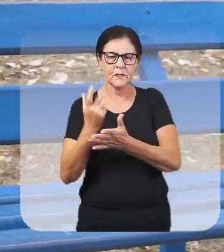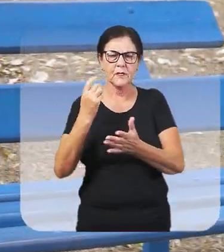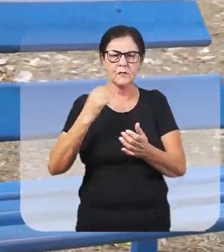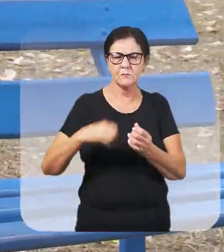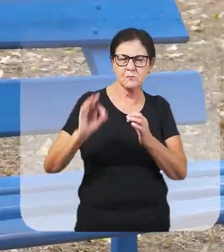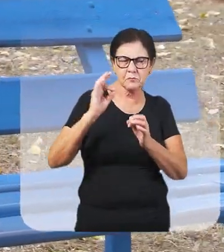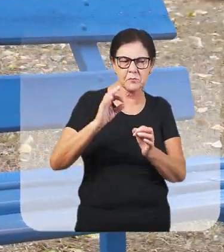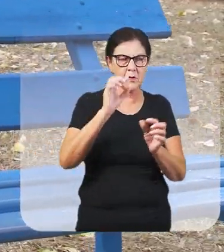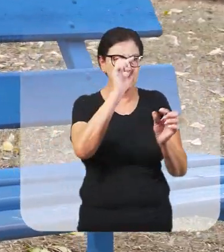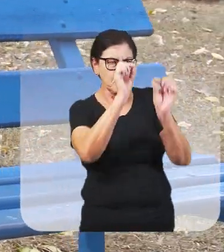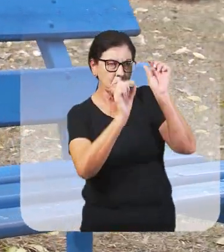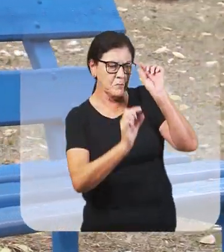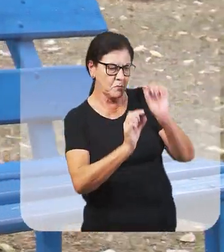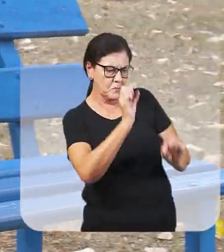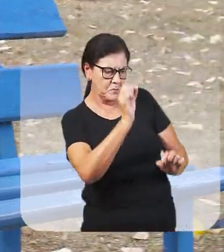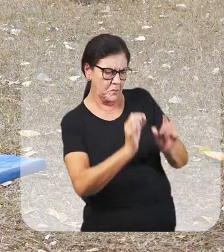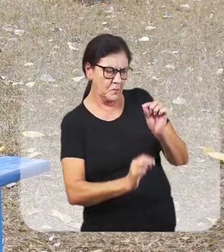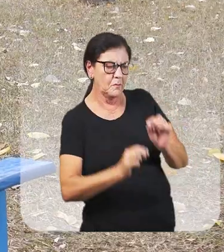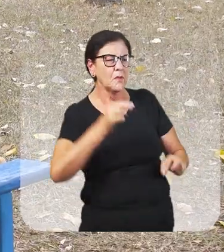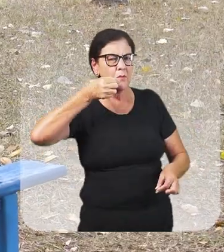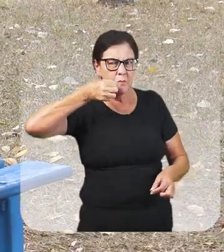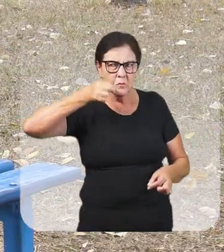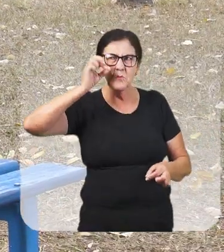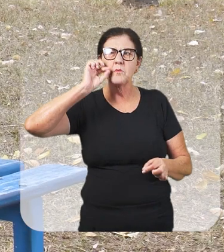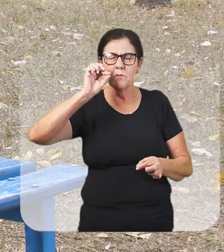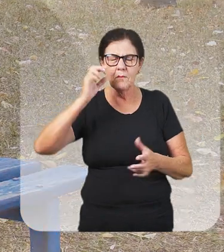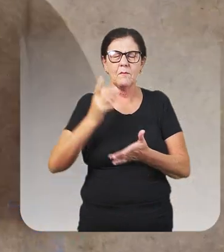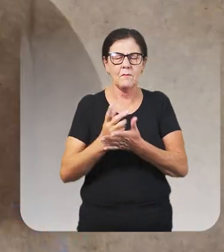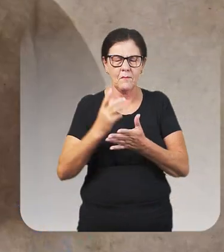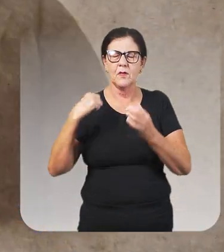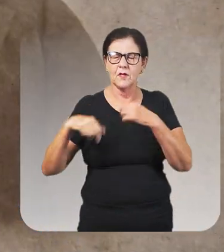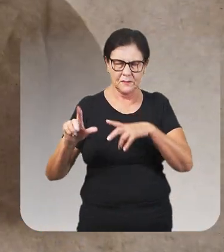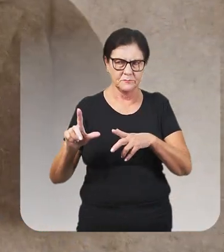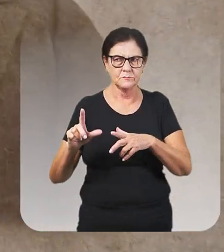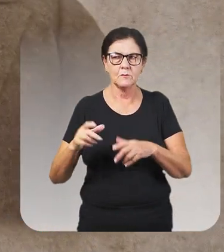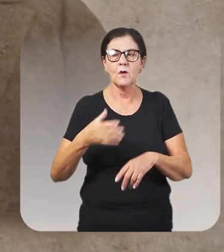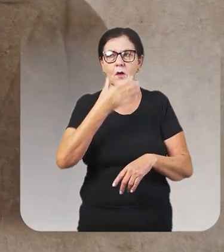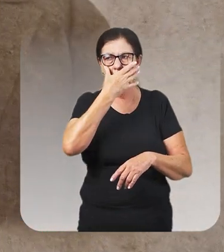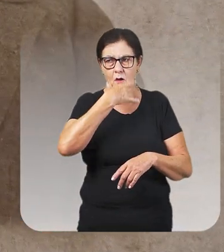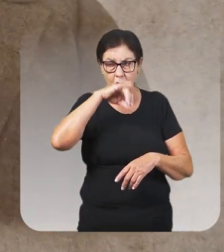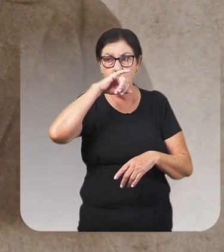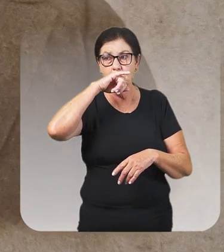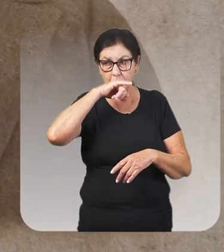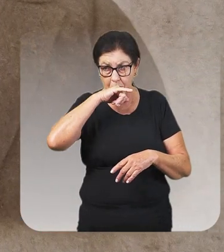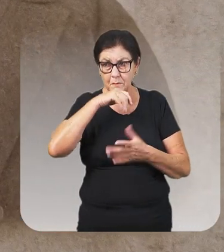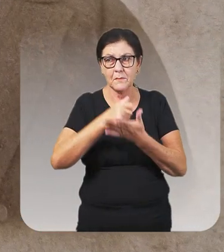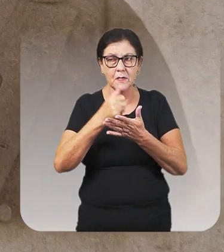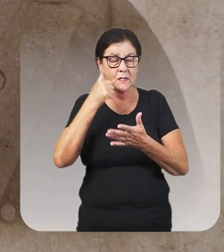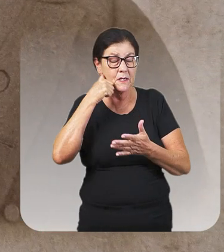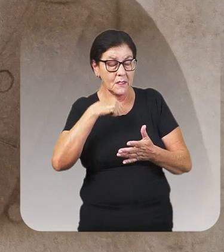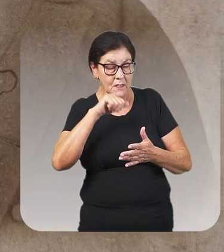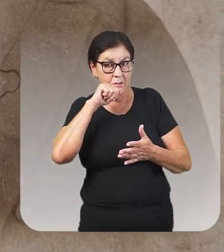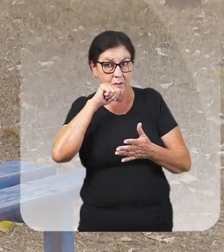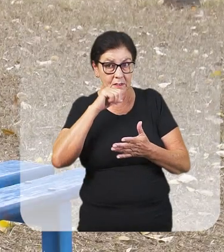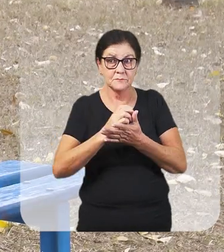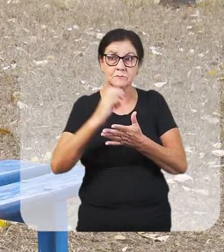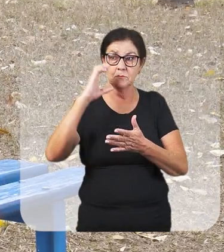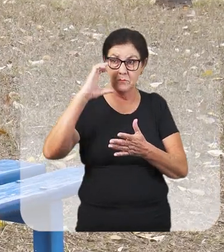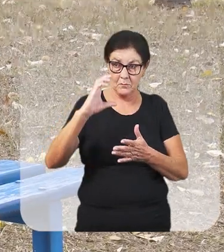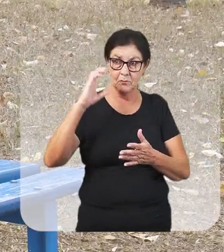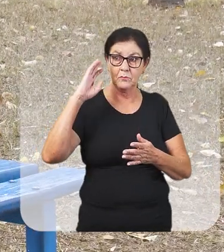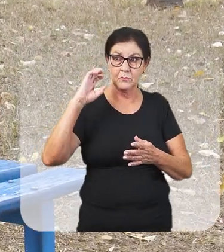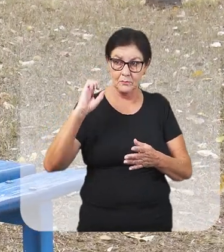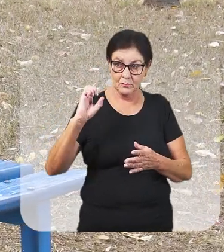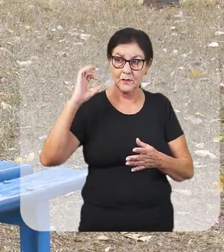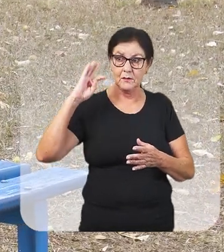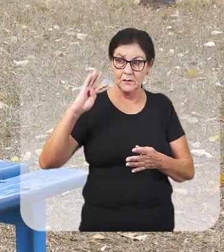que Newton Prado nasceu aqui na cidade de Leme. Seus pais eram Fileta Benaton Prado e Pedro da Silveira Prado, que vieram para